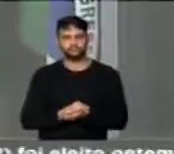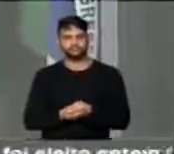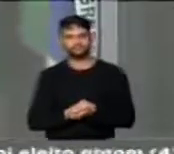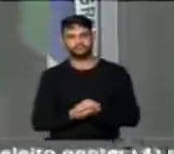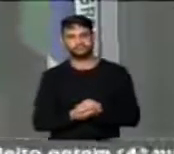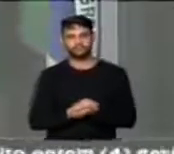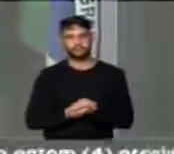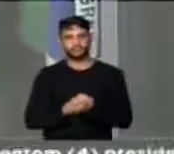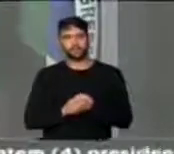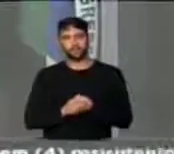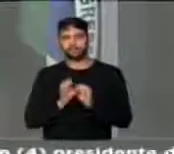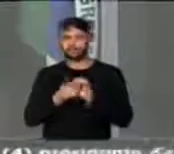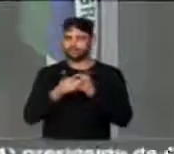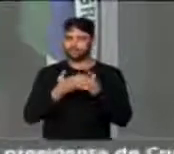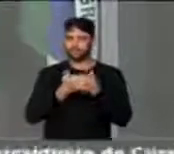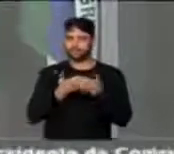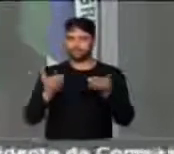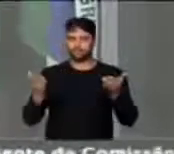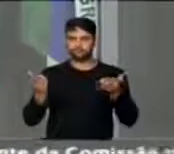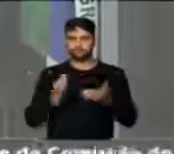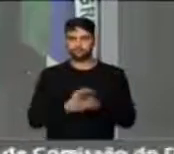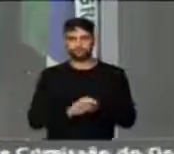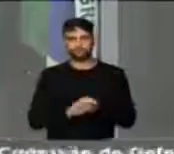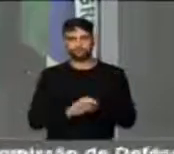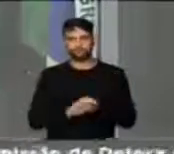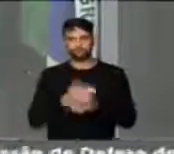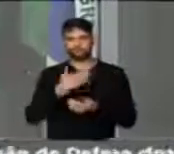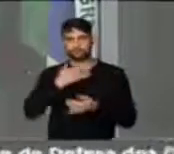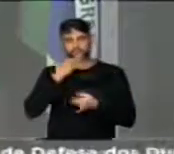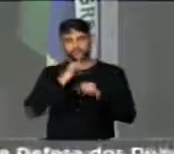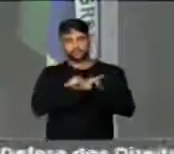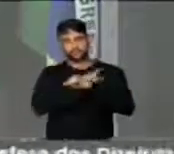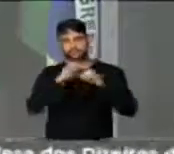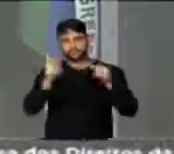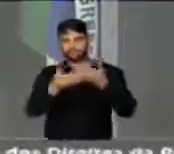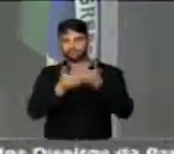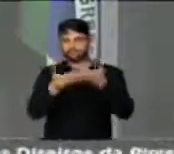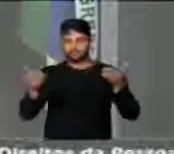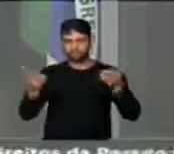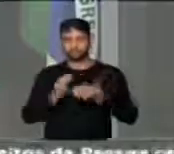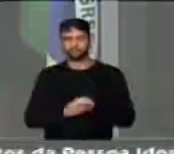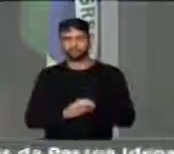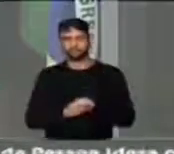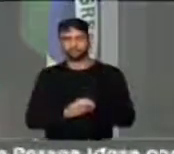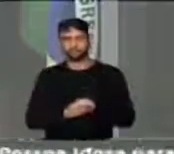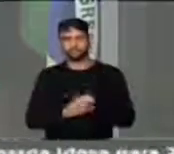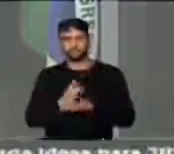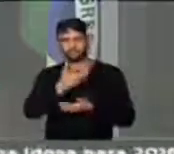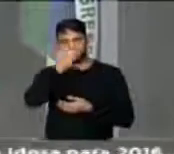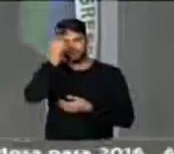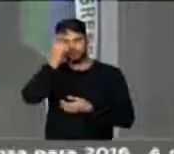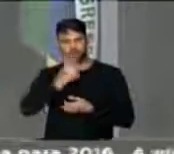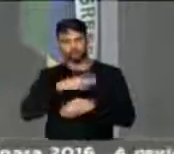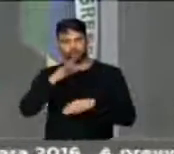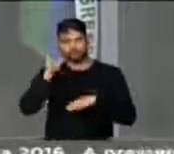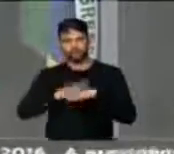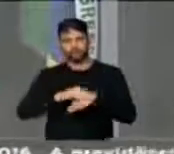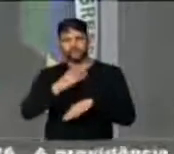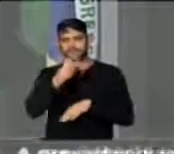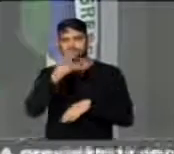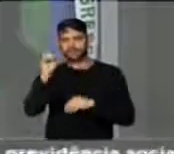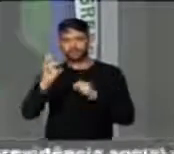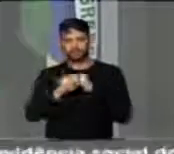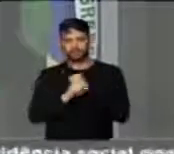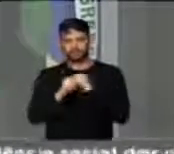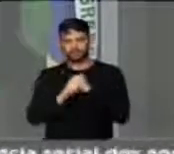deixo aqui essa minha mensagem. de alguém que por mais de 30